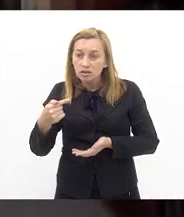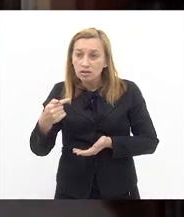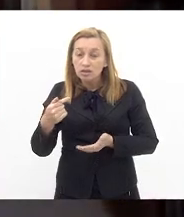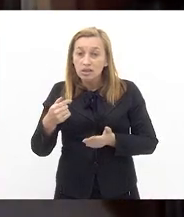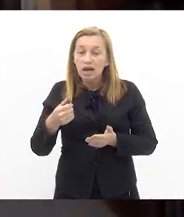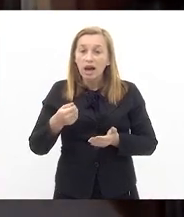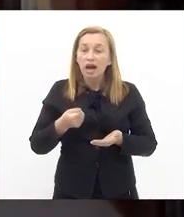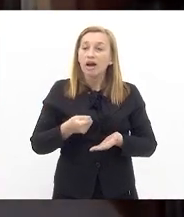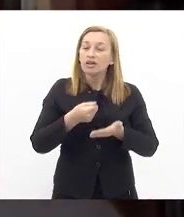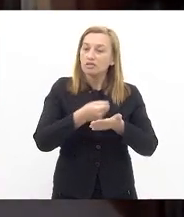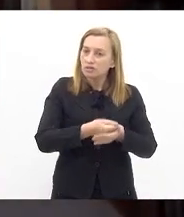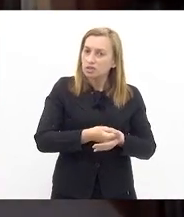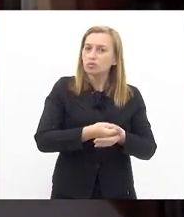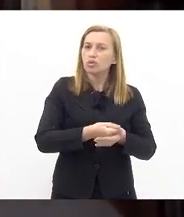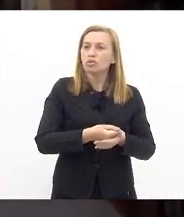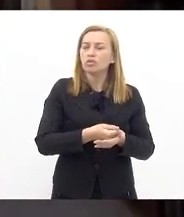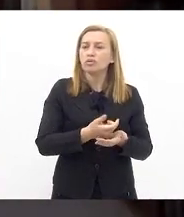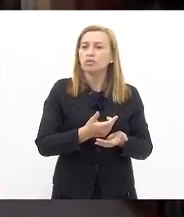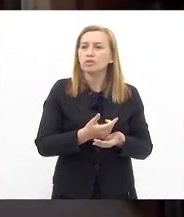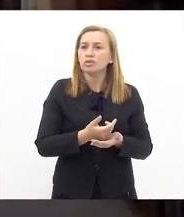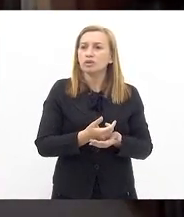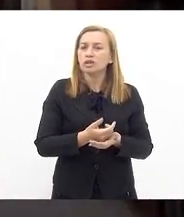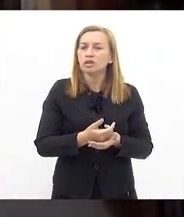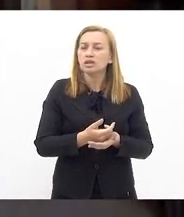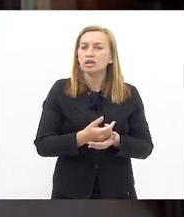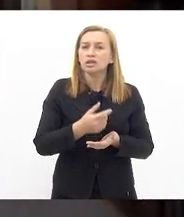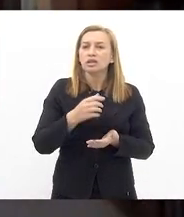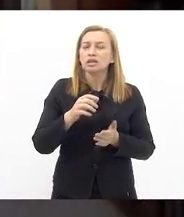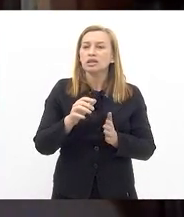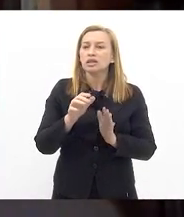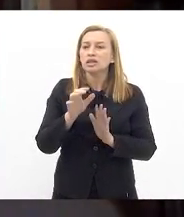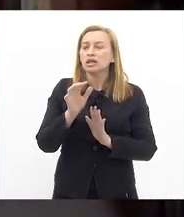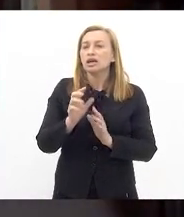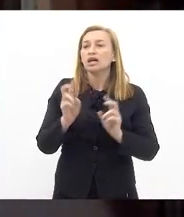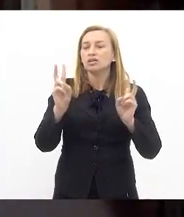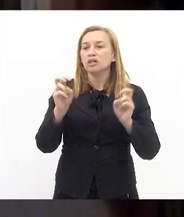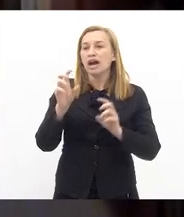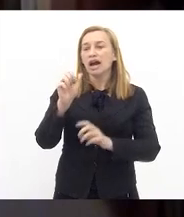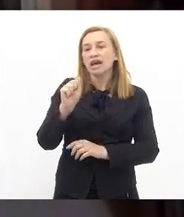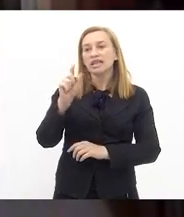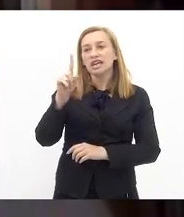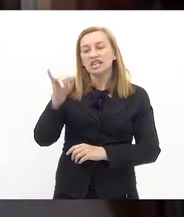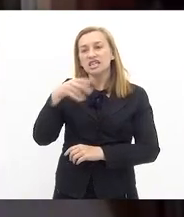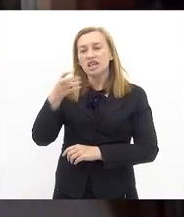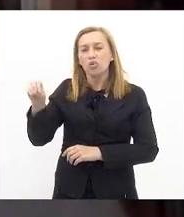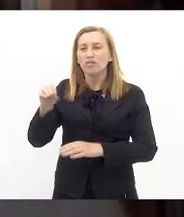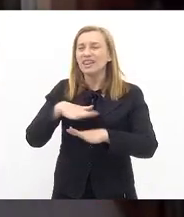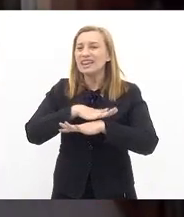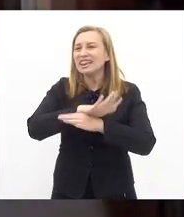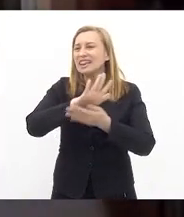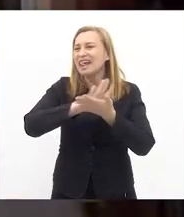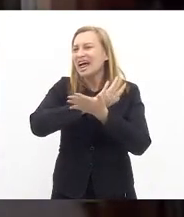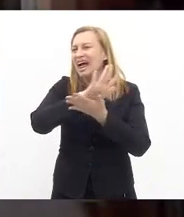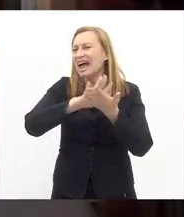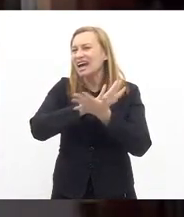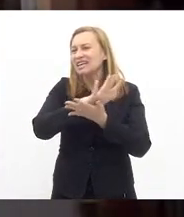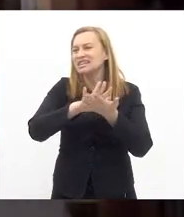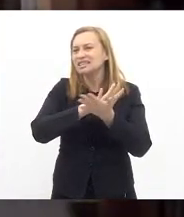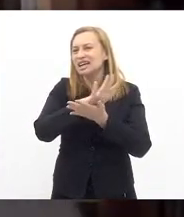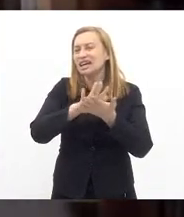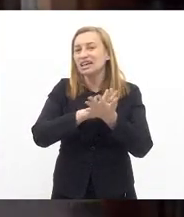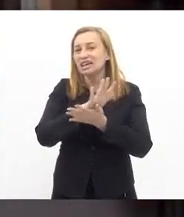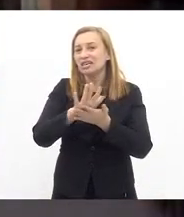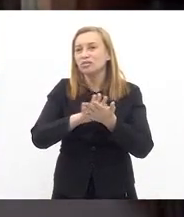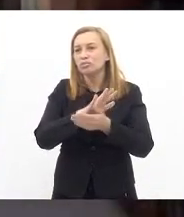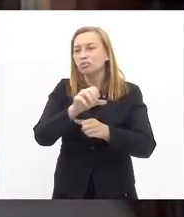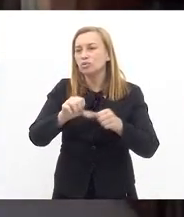se assinou esse termo de adesão e em nada a situação do Rio